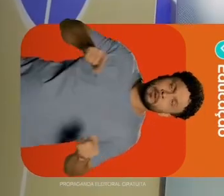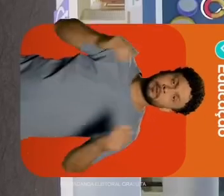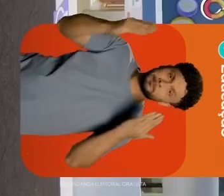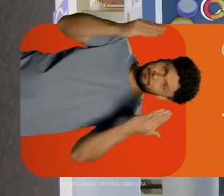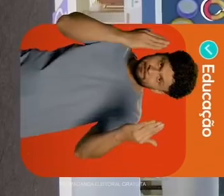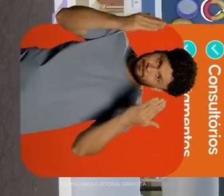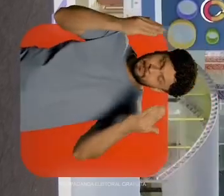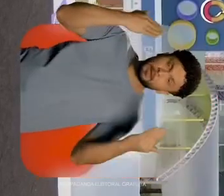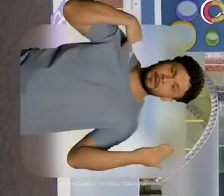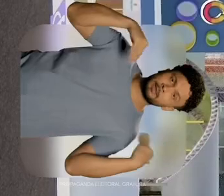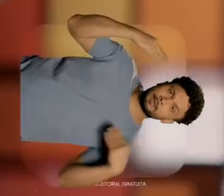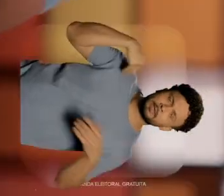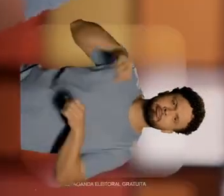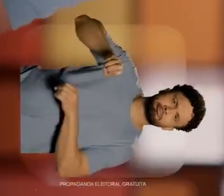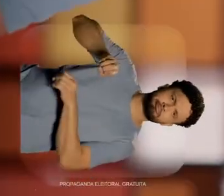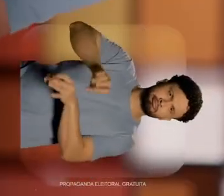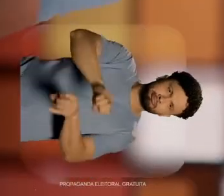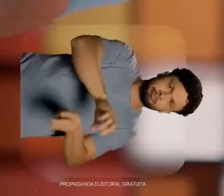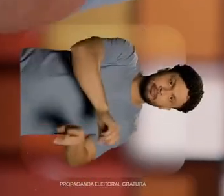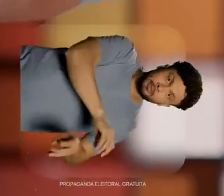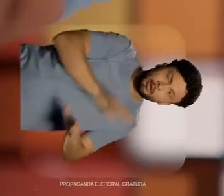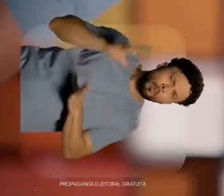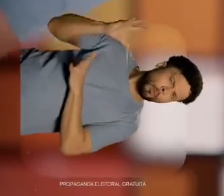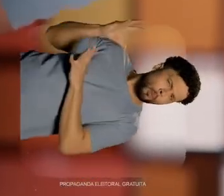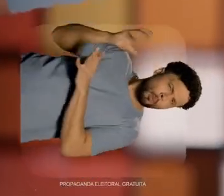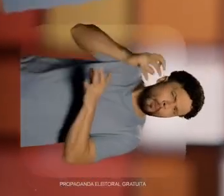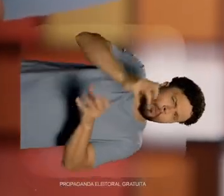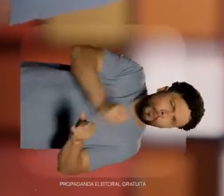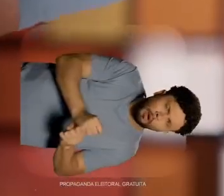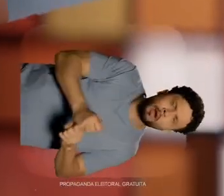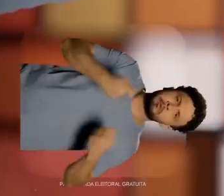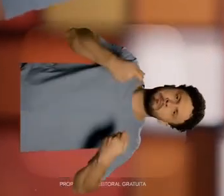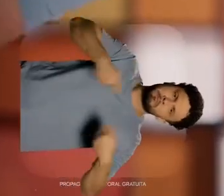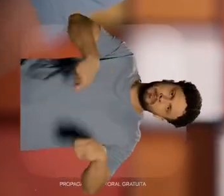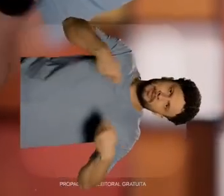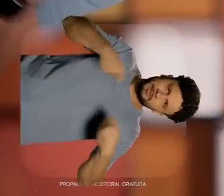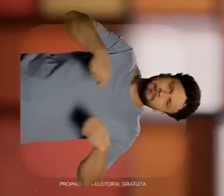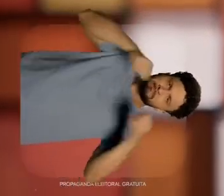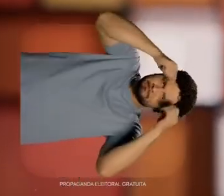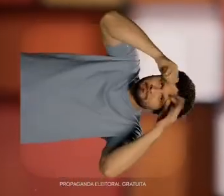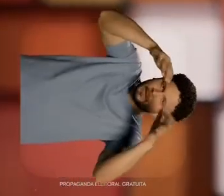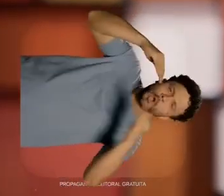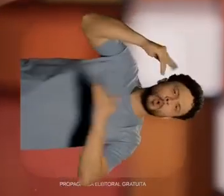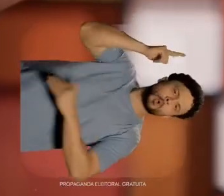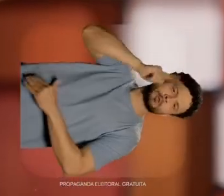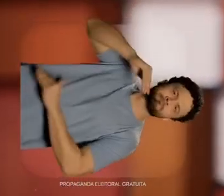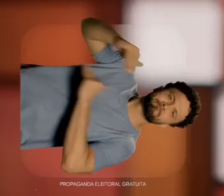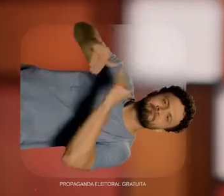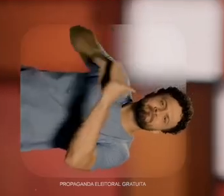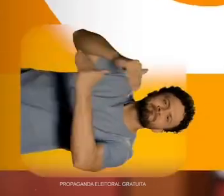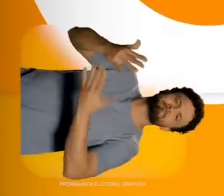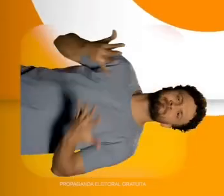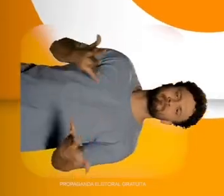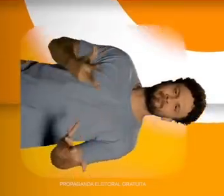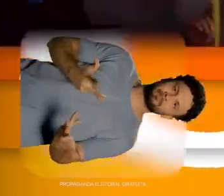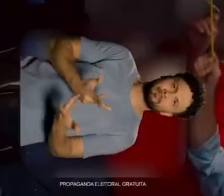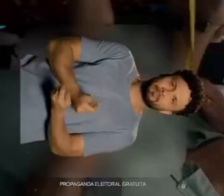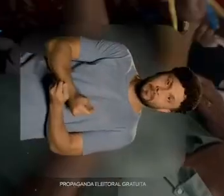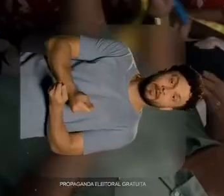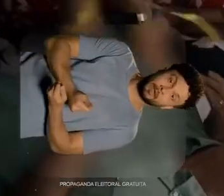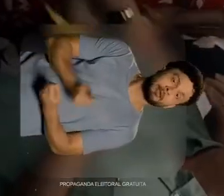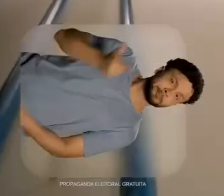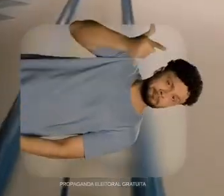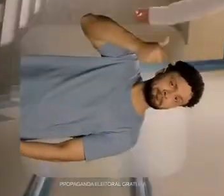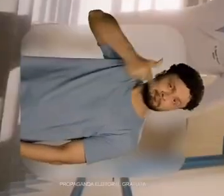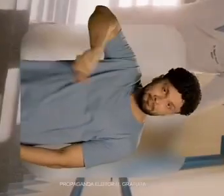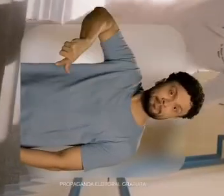lazer e educação. Enfim, tudo que o autista precisa para desenvolver suas habilidades. E vem mais